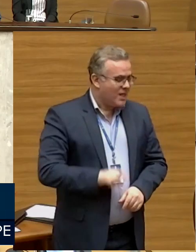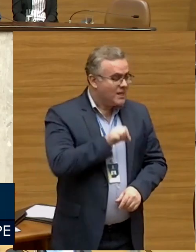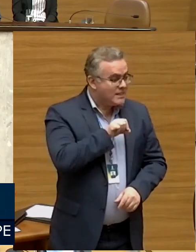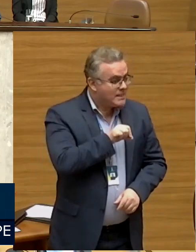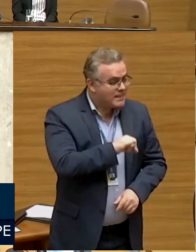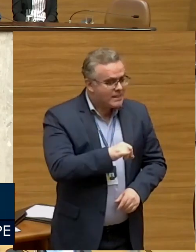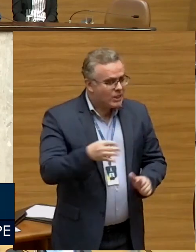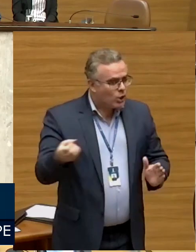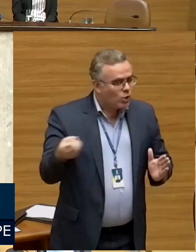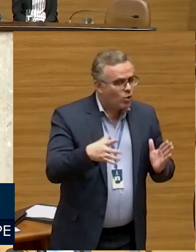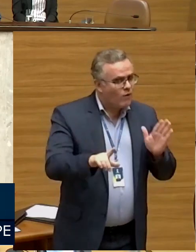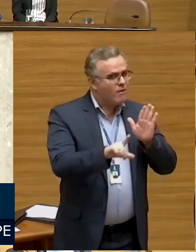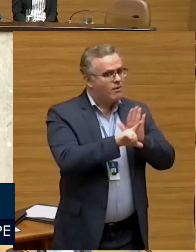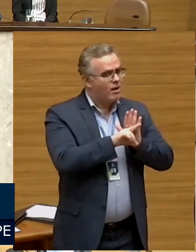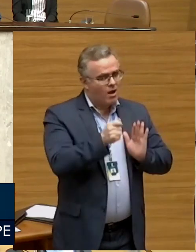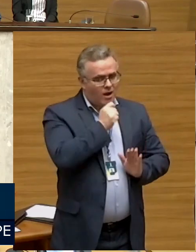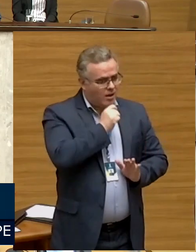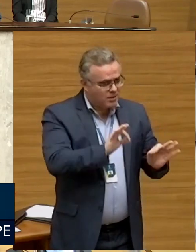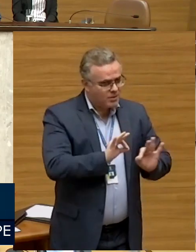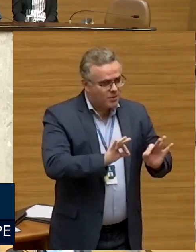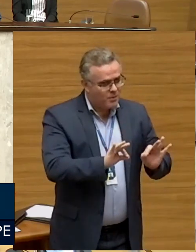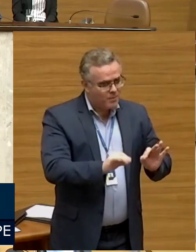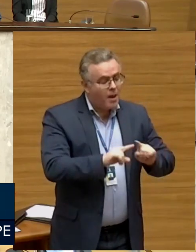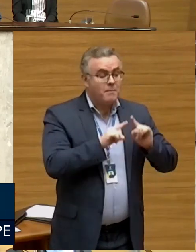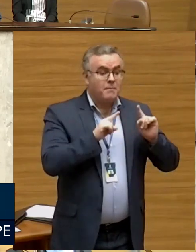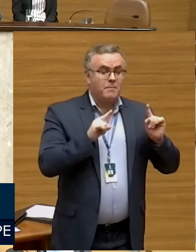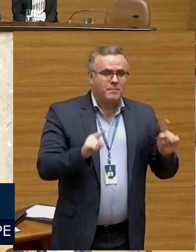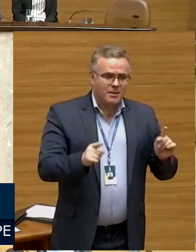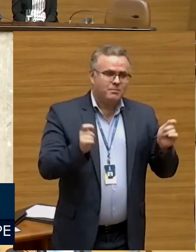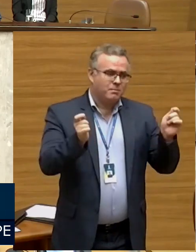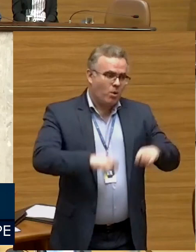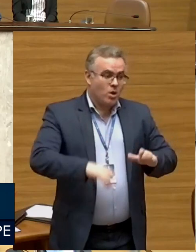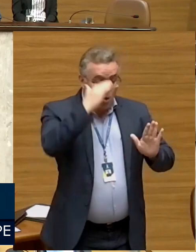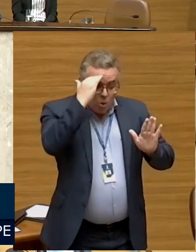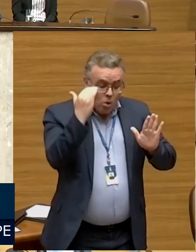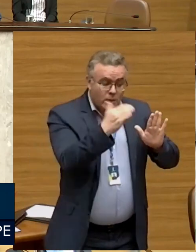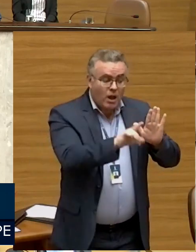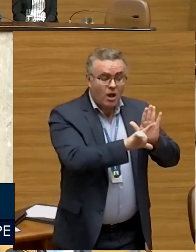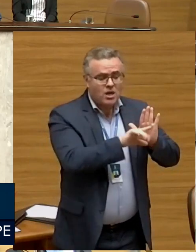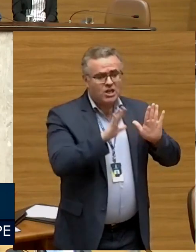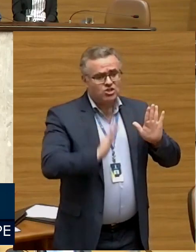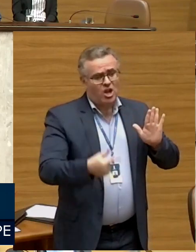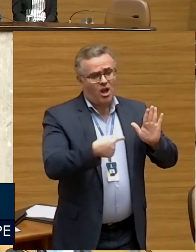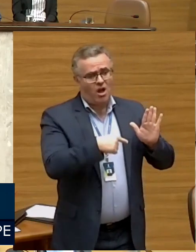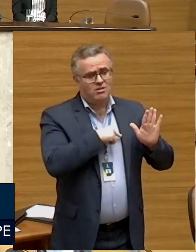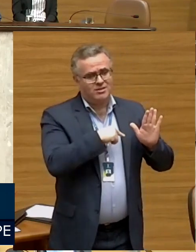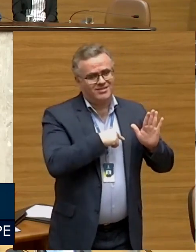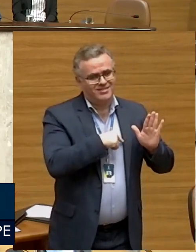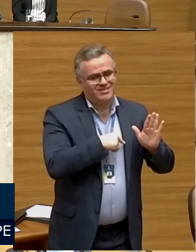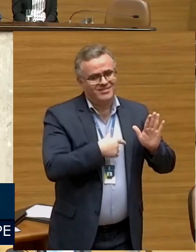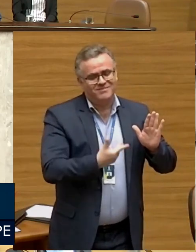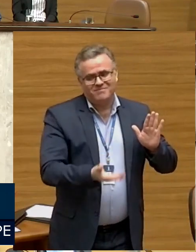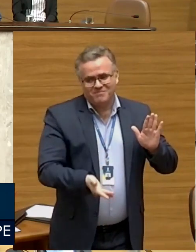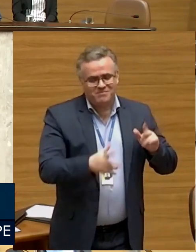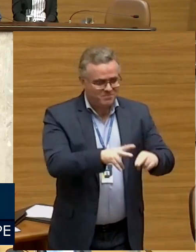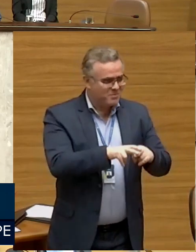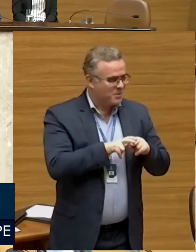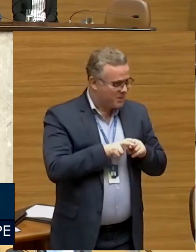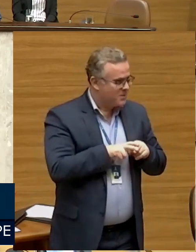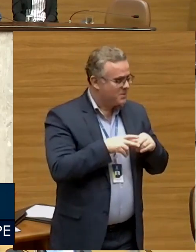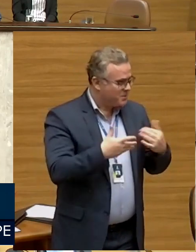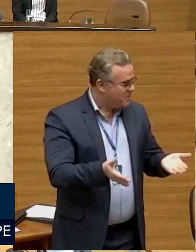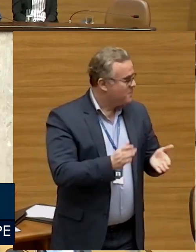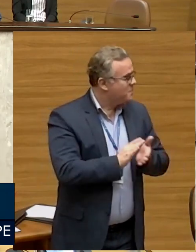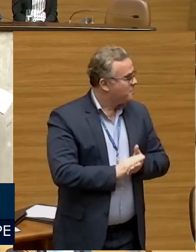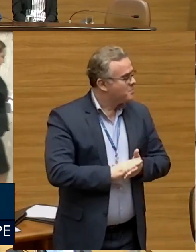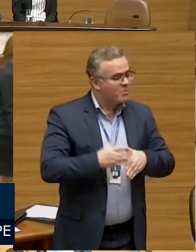novas legislações, que pelo menos coloquem em prática já as existentes. E vou convidar para